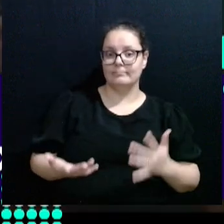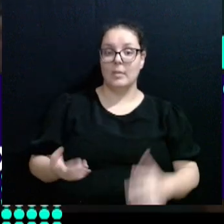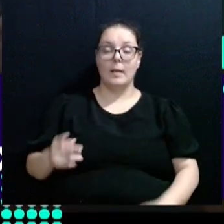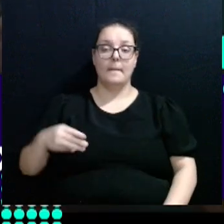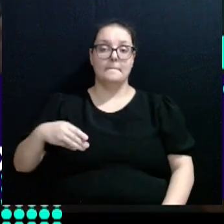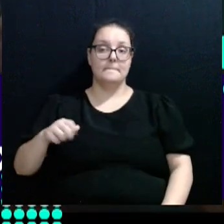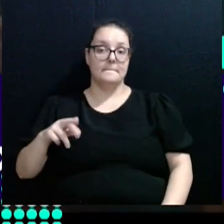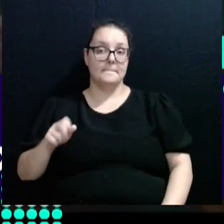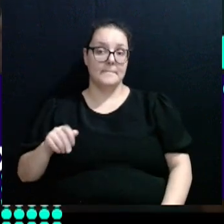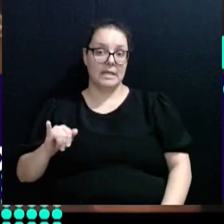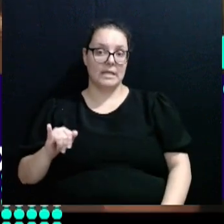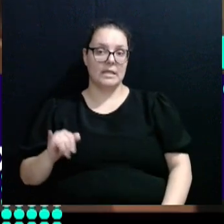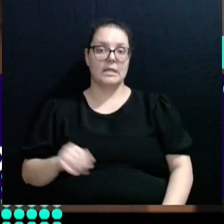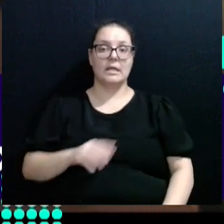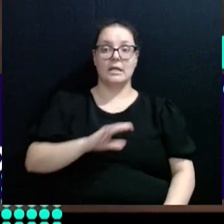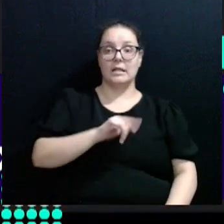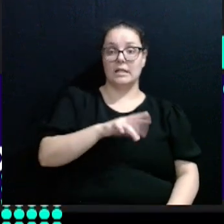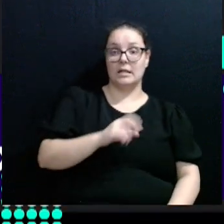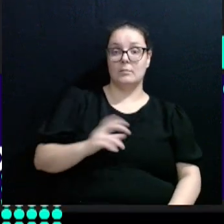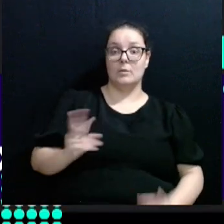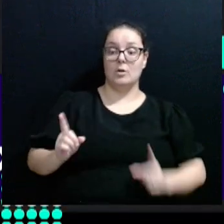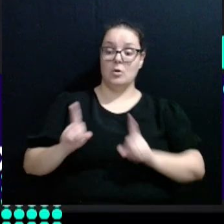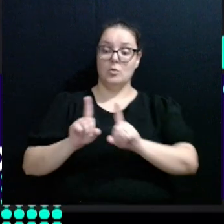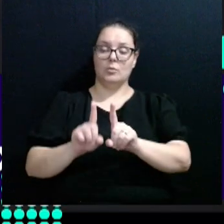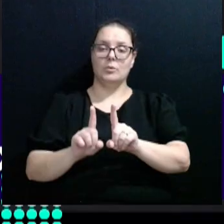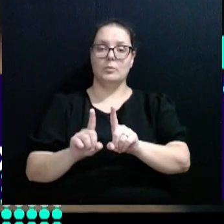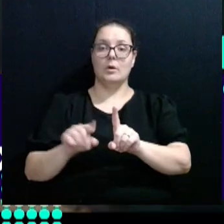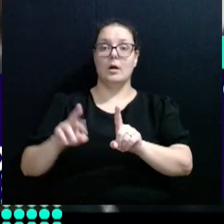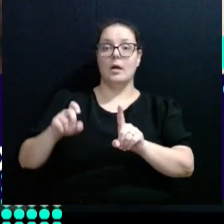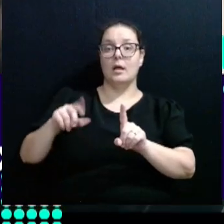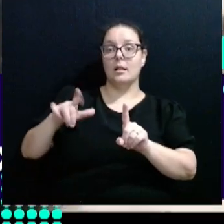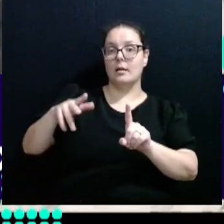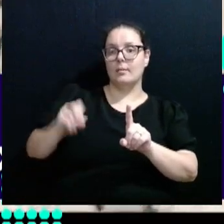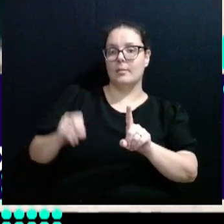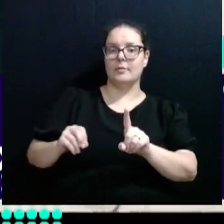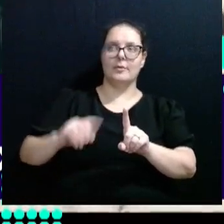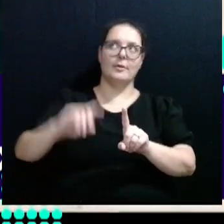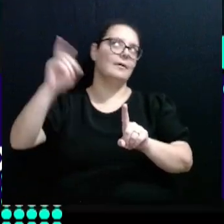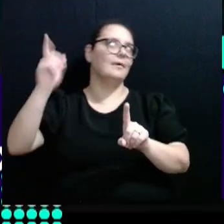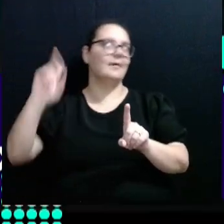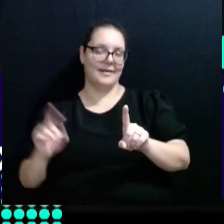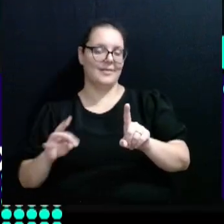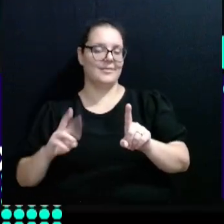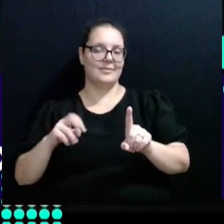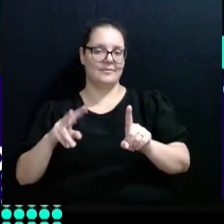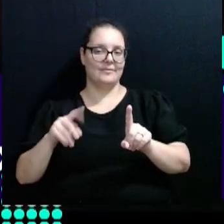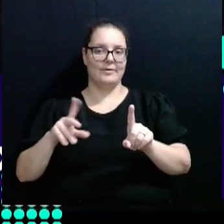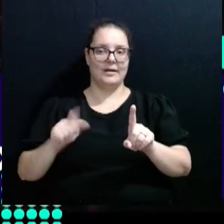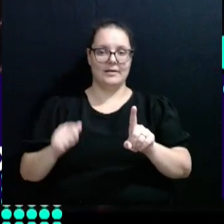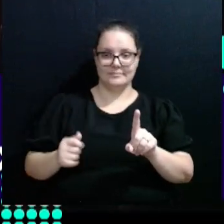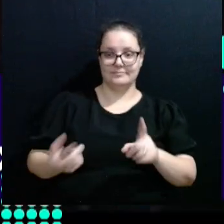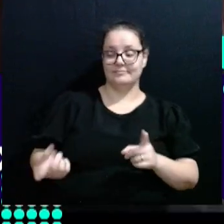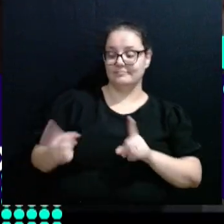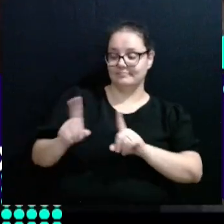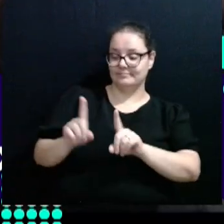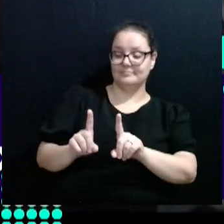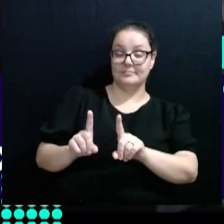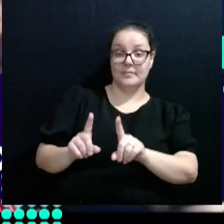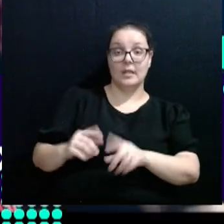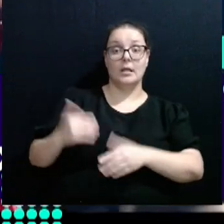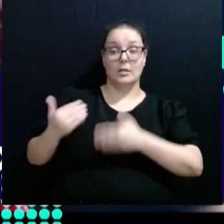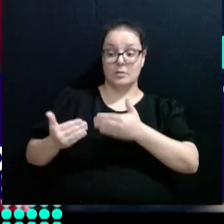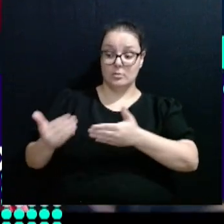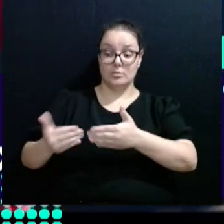para formar a dupla Relâmpago e Trovoada, em tributo a Neil Diamond. Nessa jornada pelos palcos, o